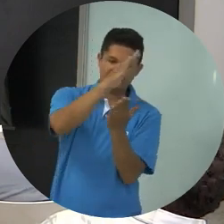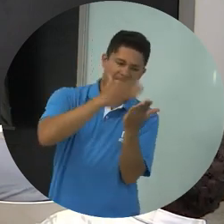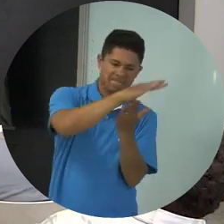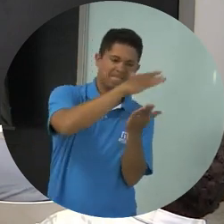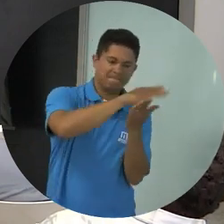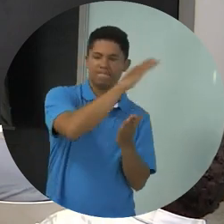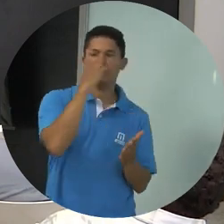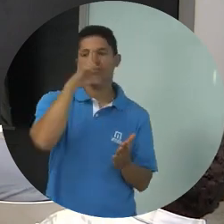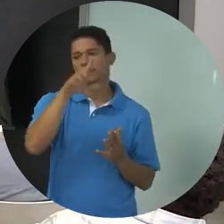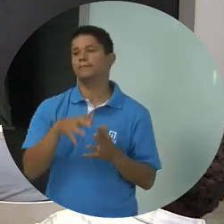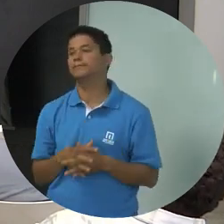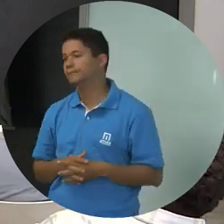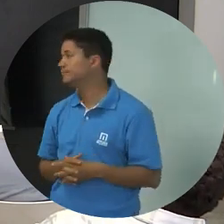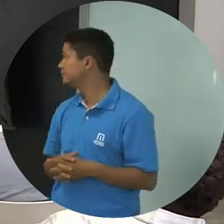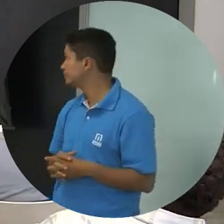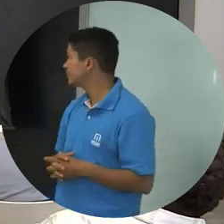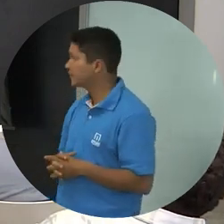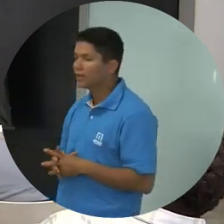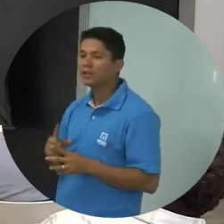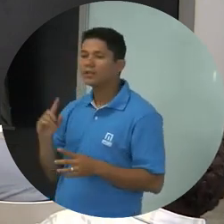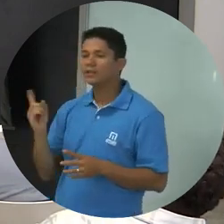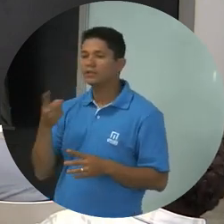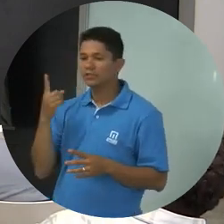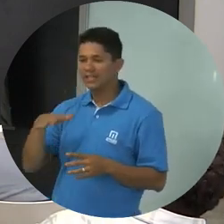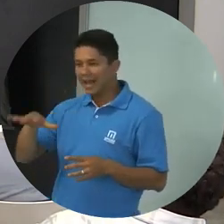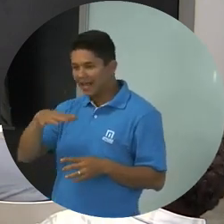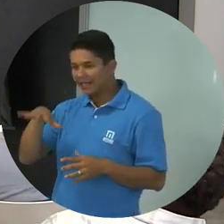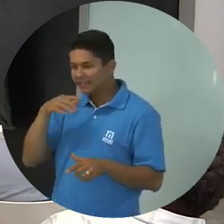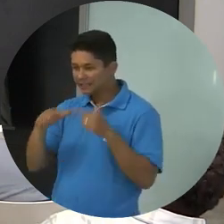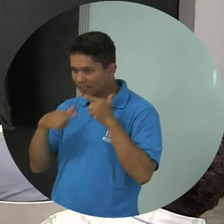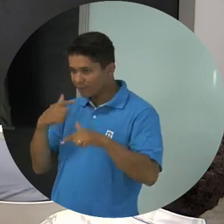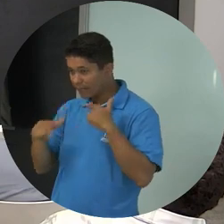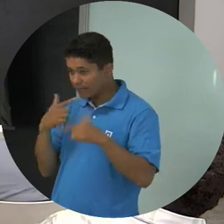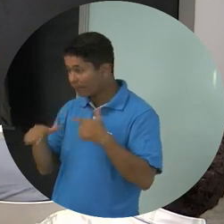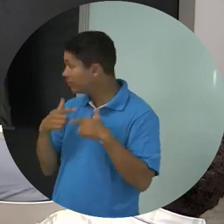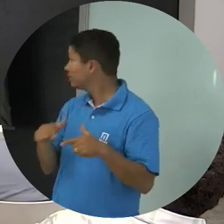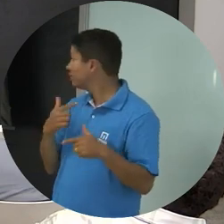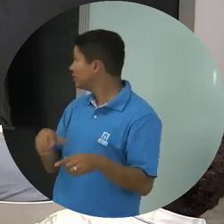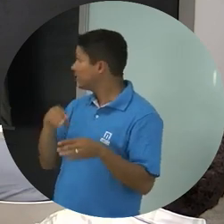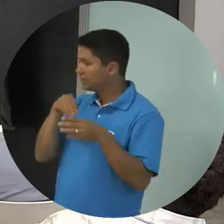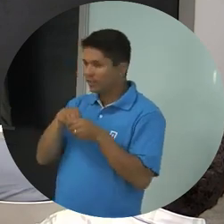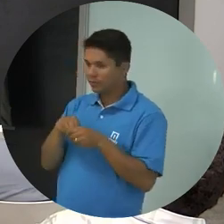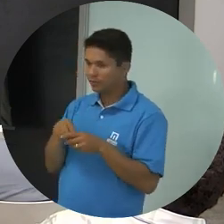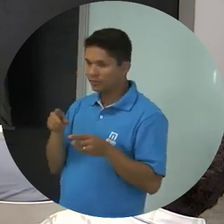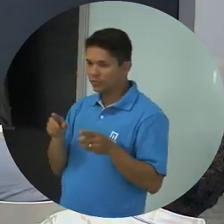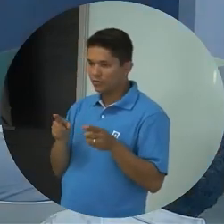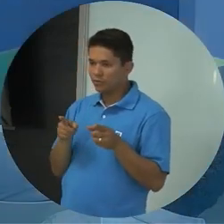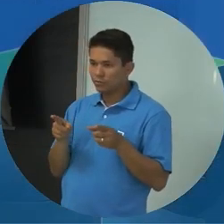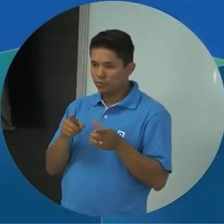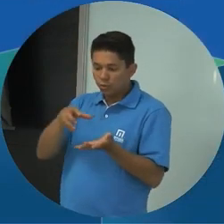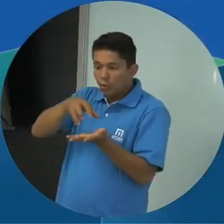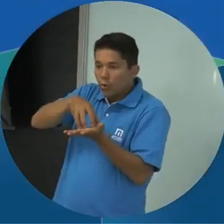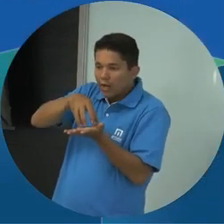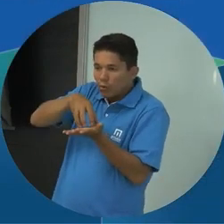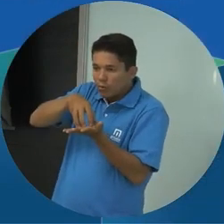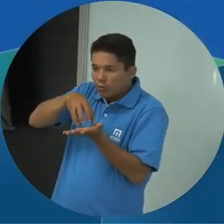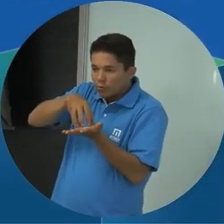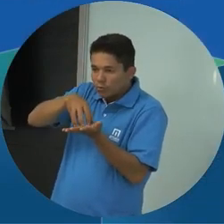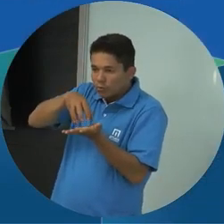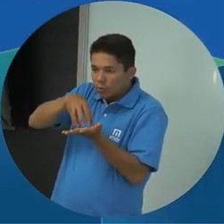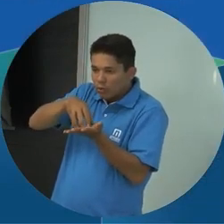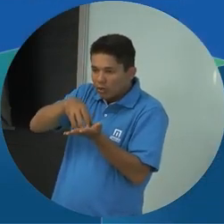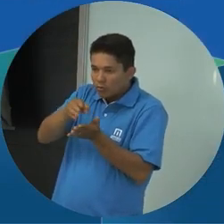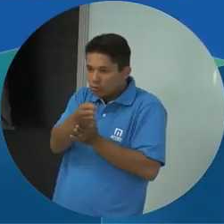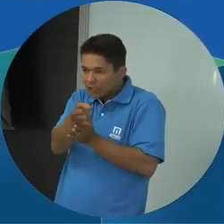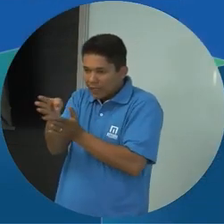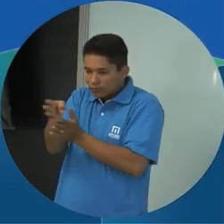A nossa área de trabalho, basicamente, ela vai estar aqui entre núcleo de jato, que seria um posicionamento